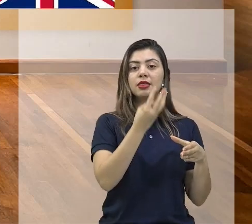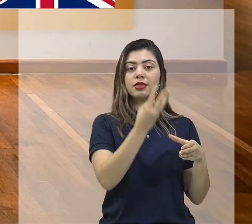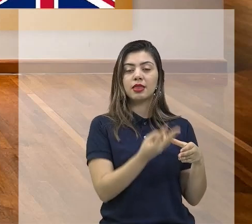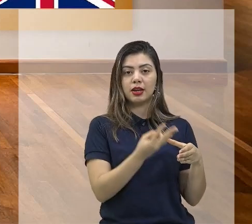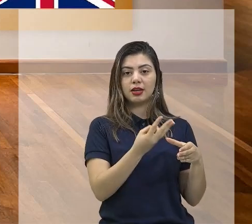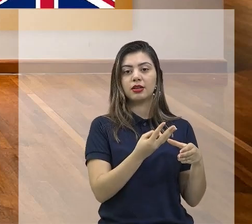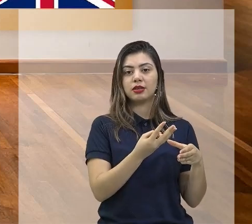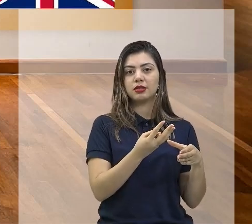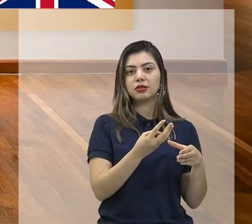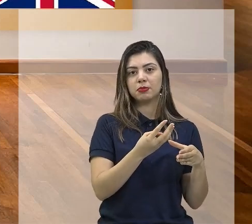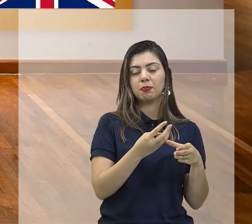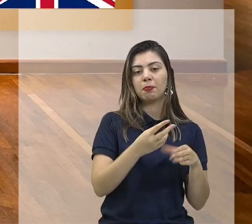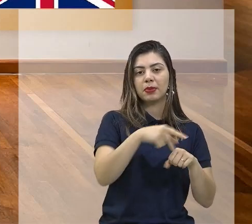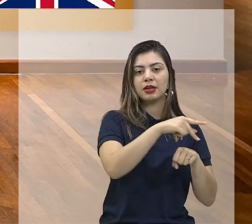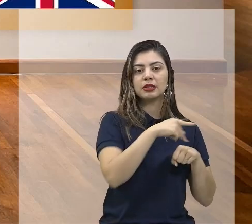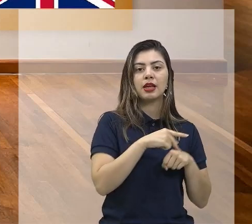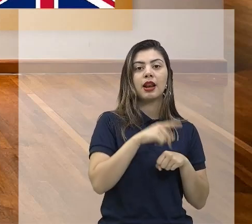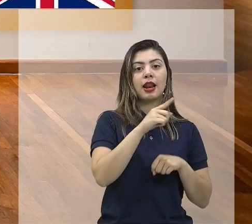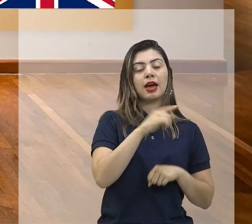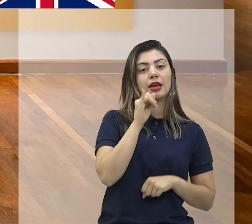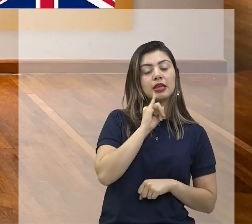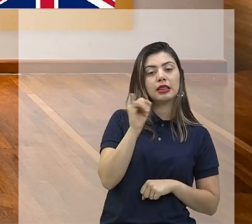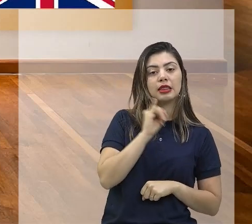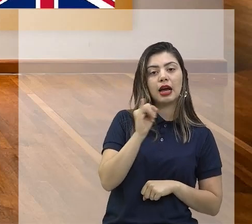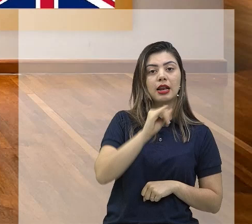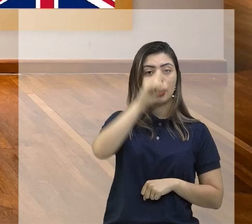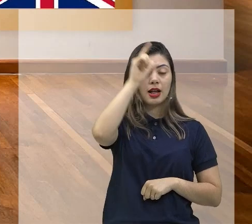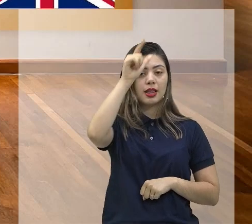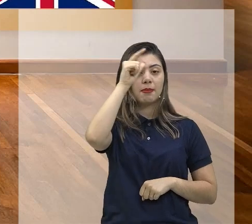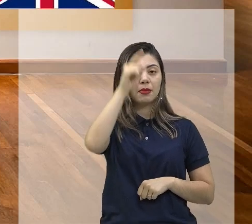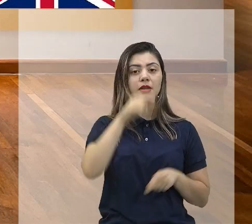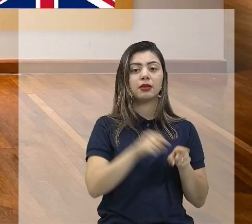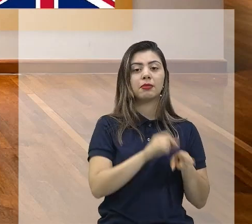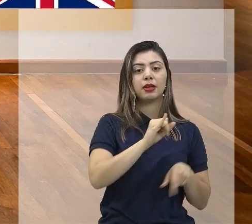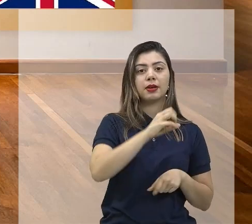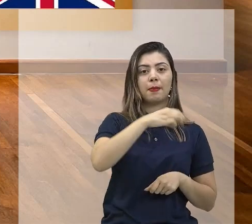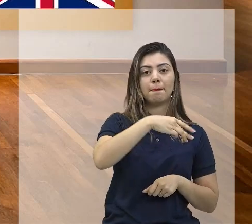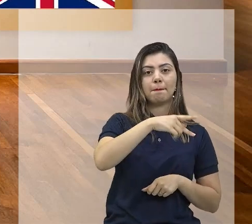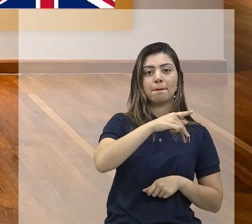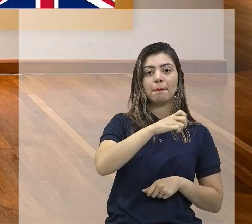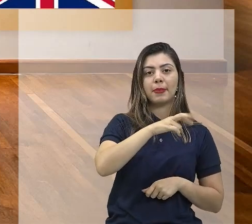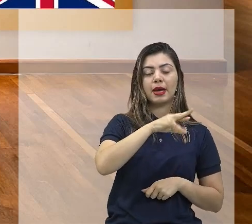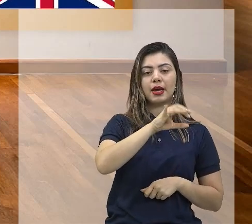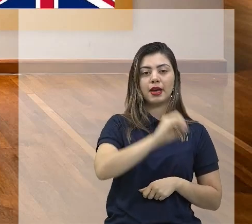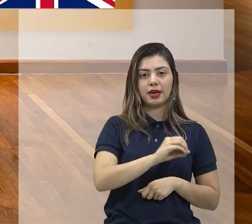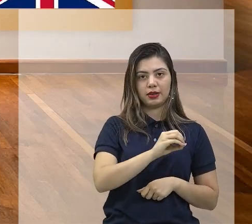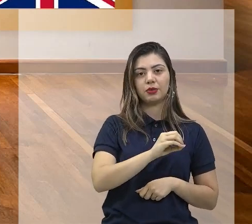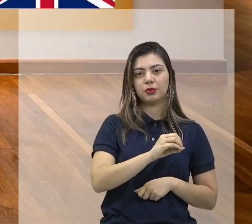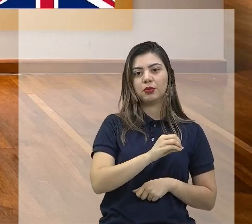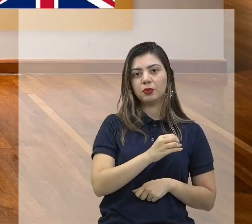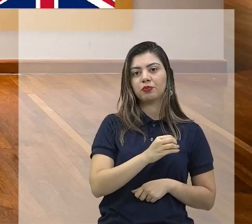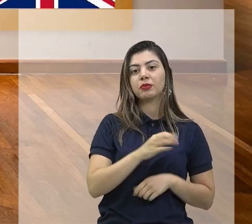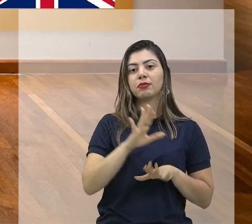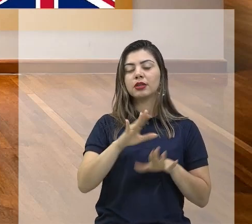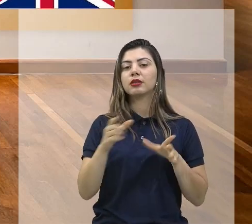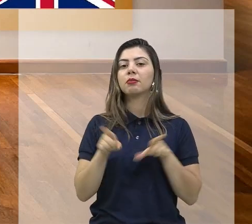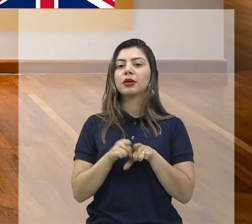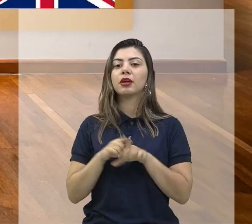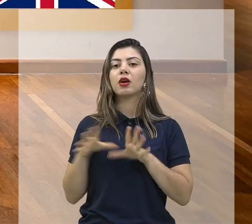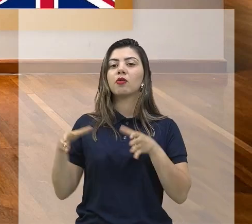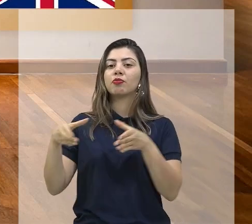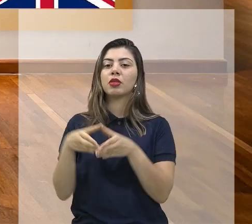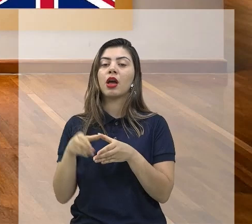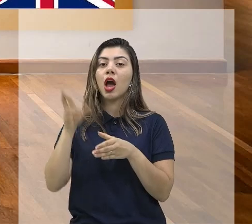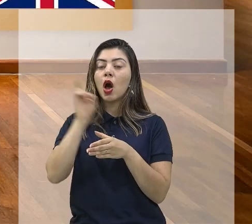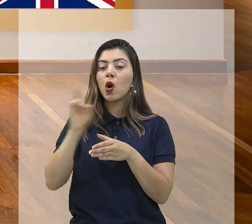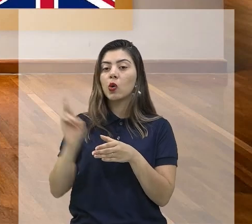Itália, Alemanha e Império Austro-Húngaro, e nós temos então de um outro lado a Tríplice Entente, a Rússia, a